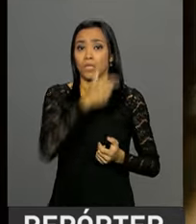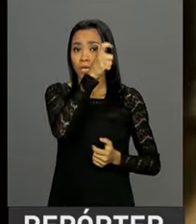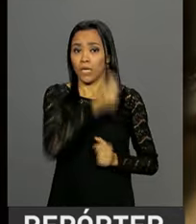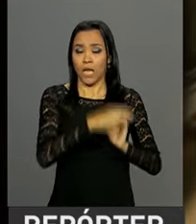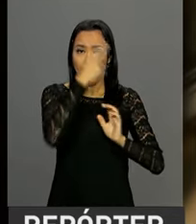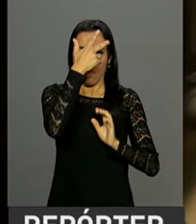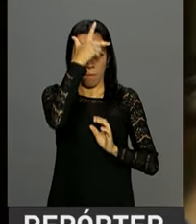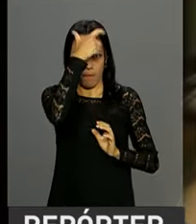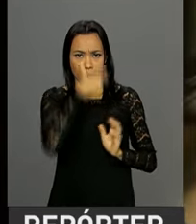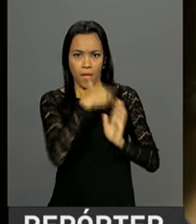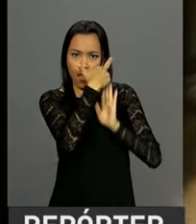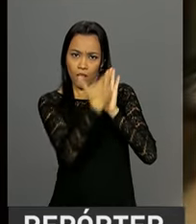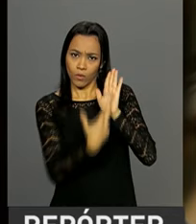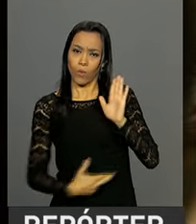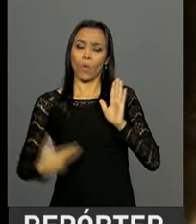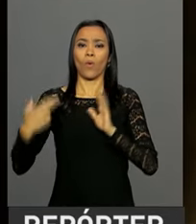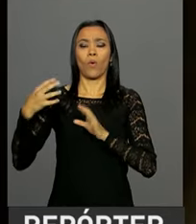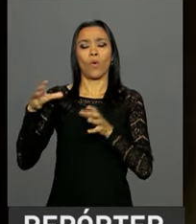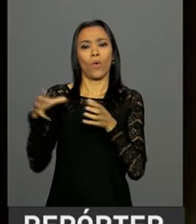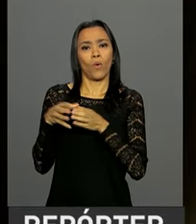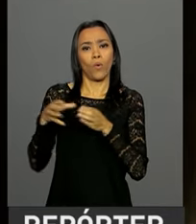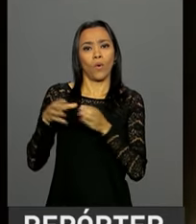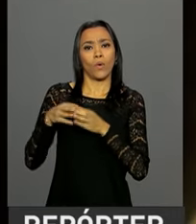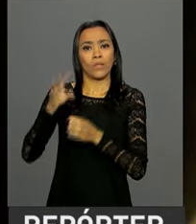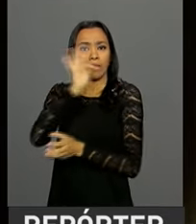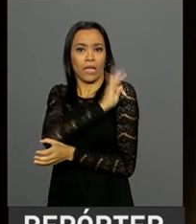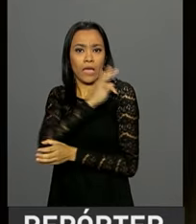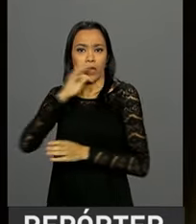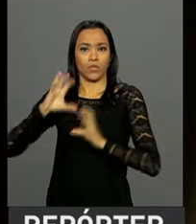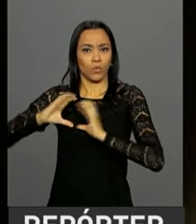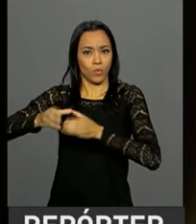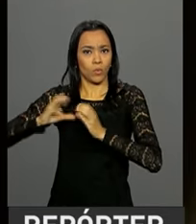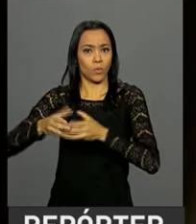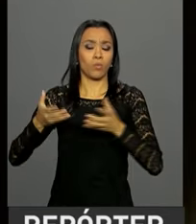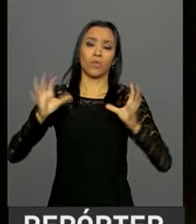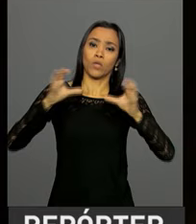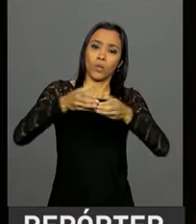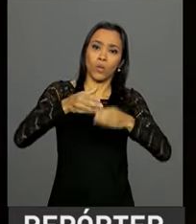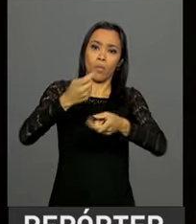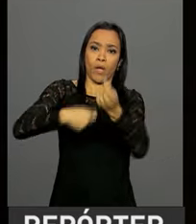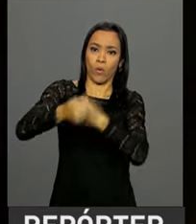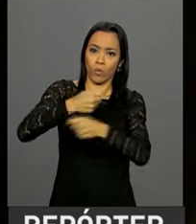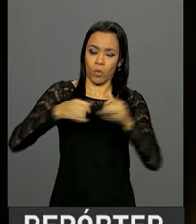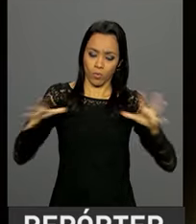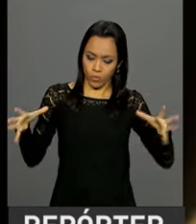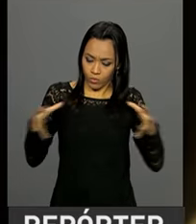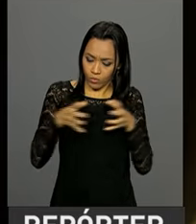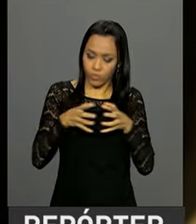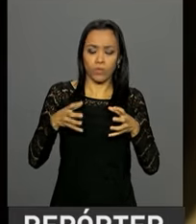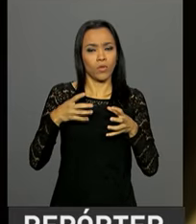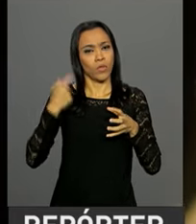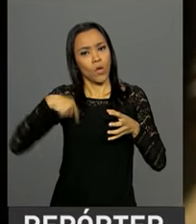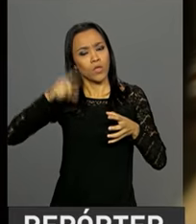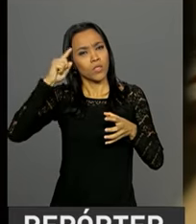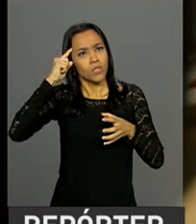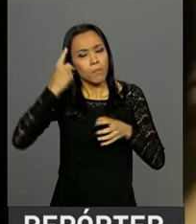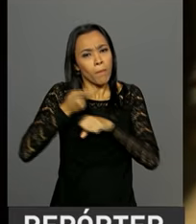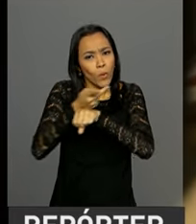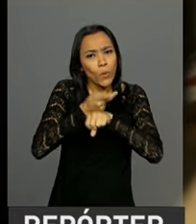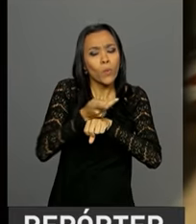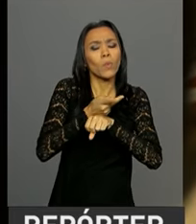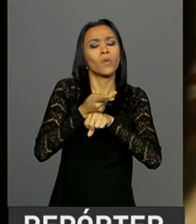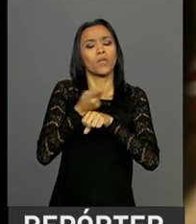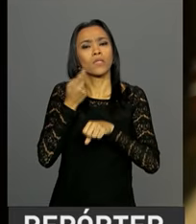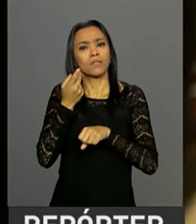técnicos do Congresso e a equipe econômica, nós estamos procurando fazer com